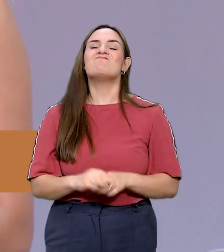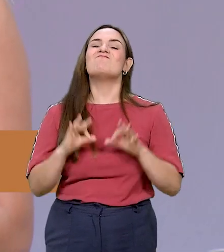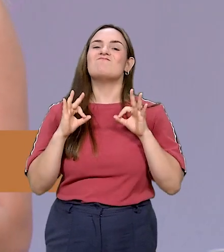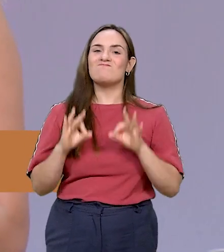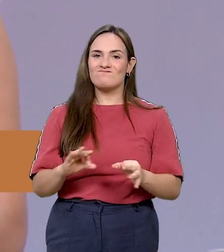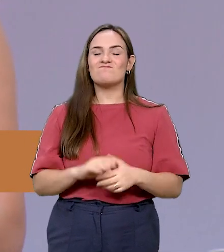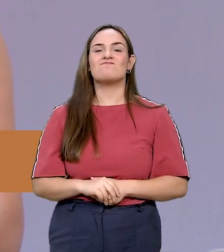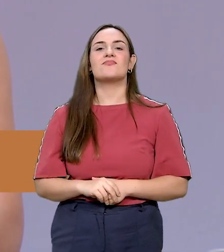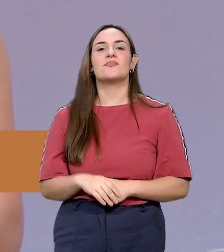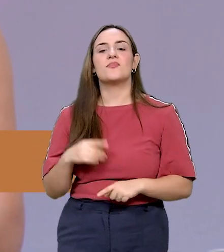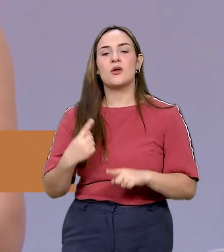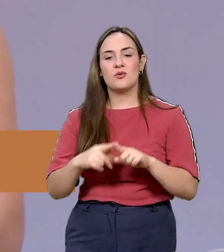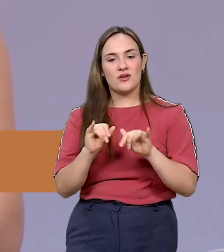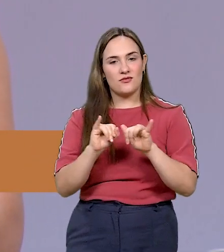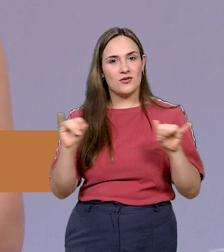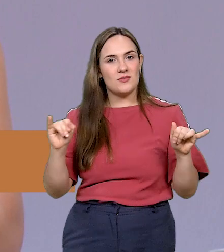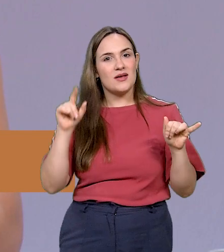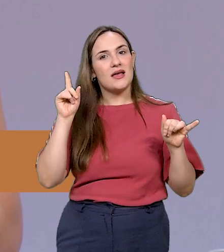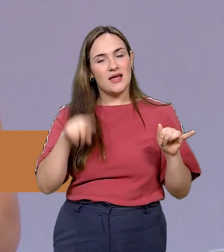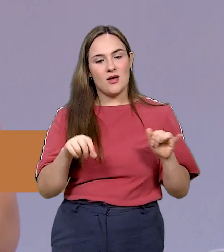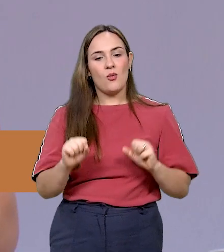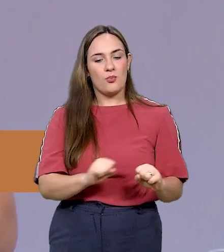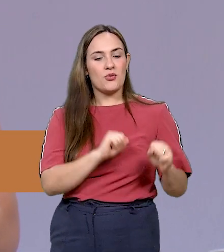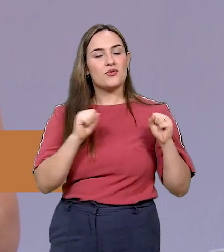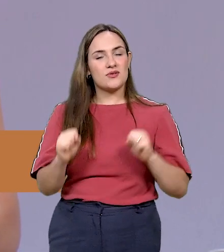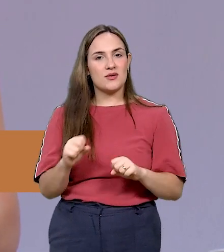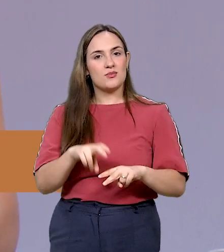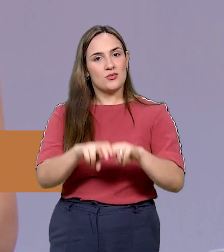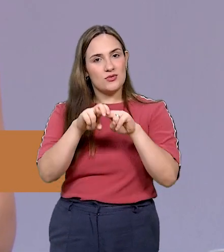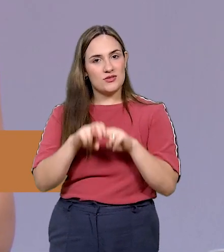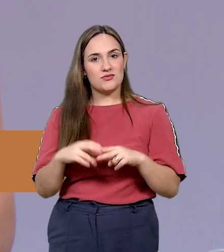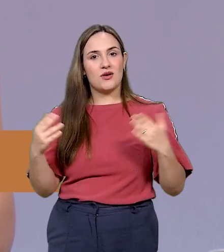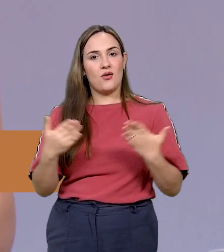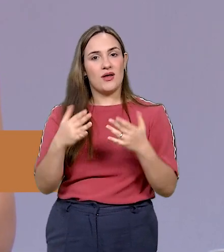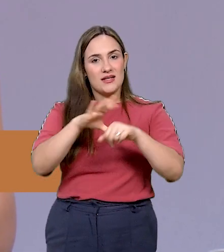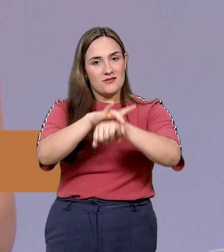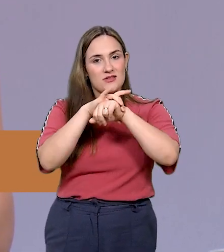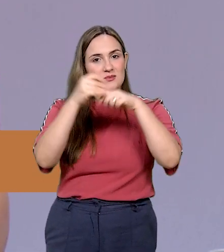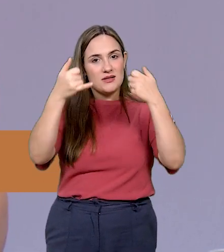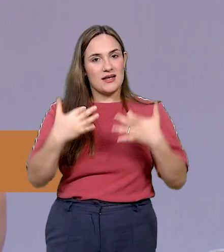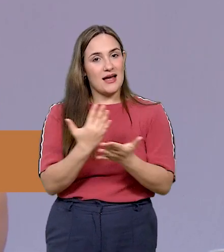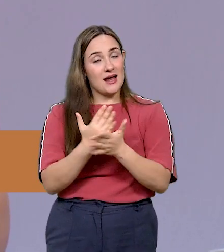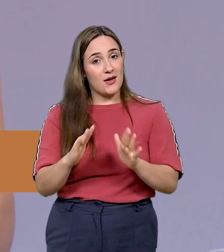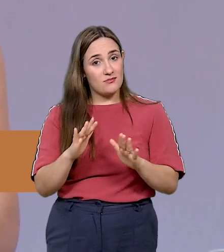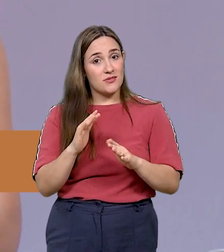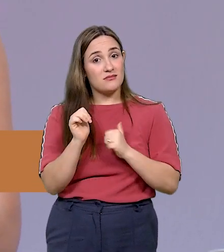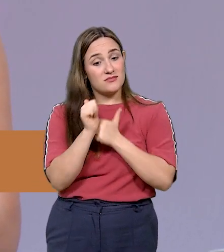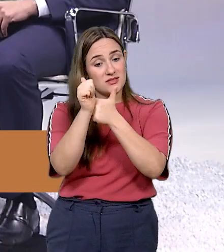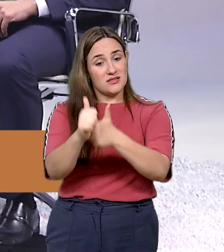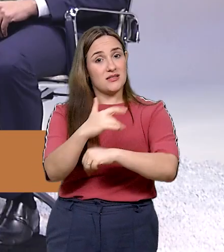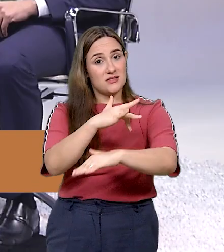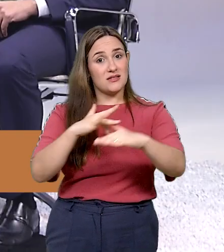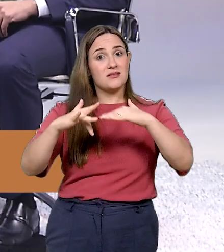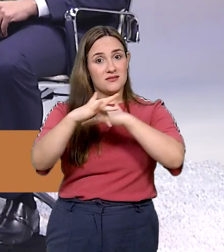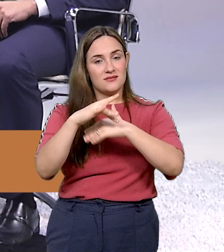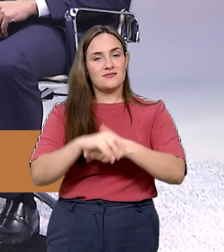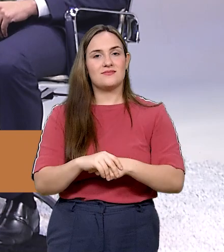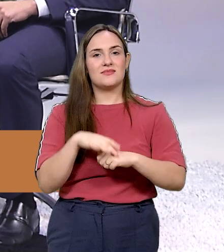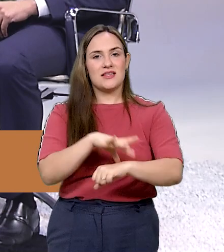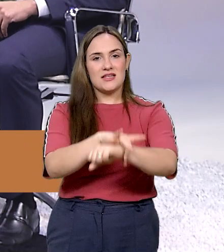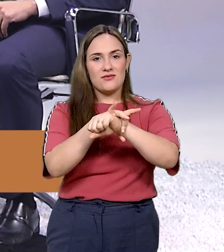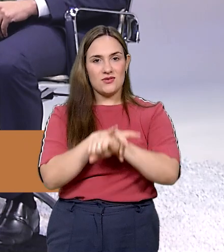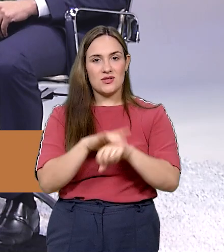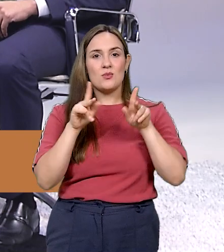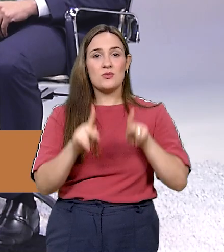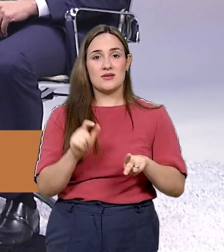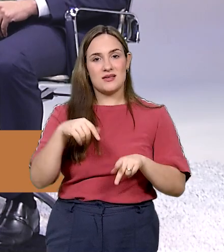mesmo, porque a informação ela é um tipo de poder. O Defensoria Explica fica por aqui, nos sigam nas redes sociais. Defensoria